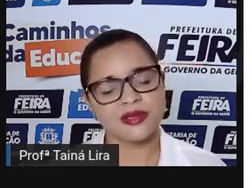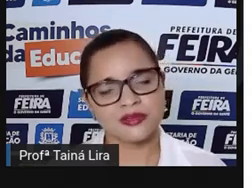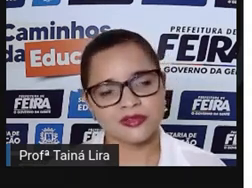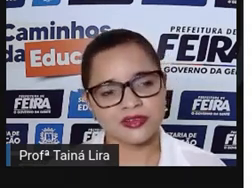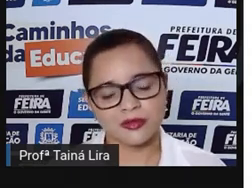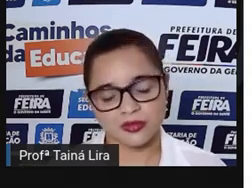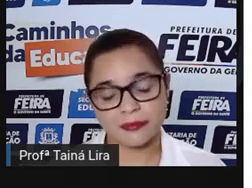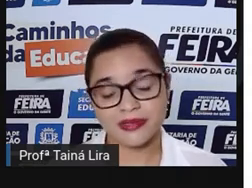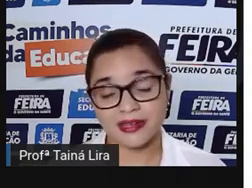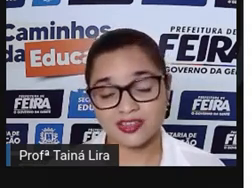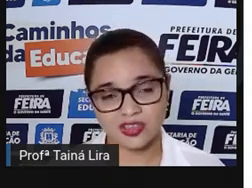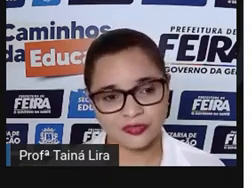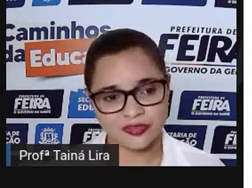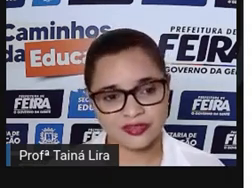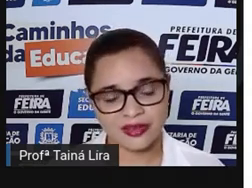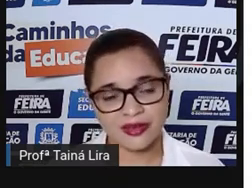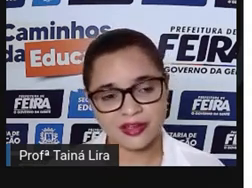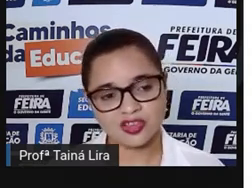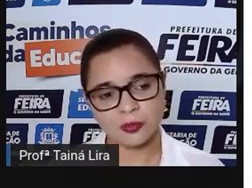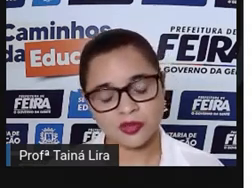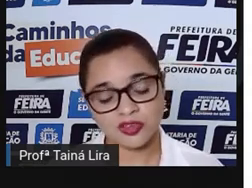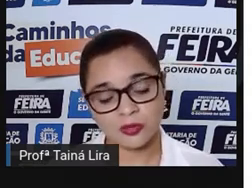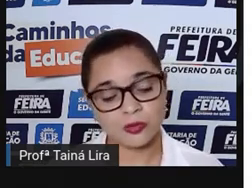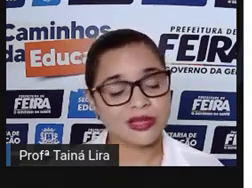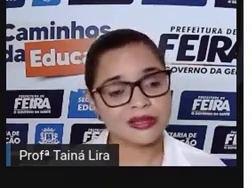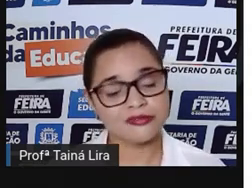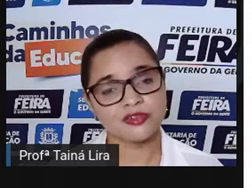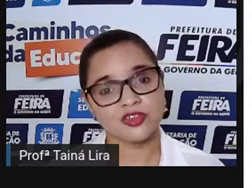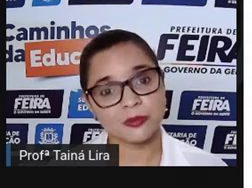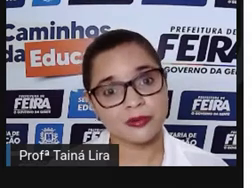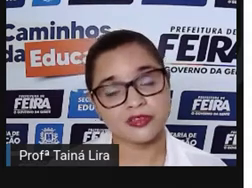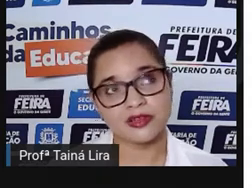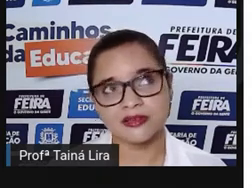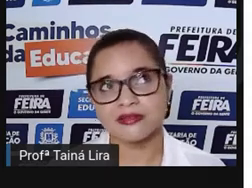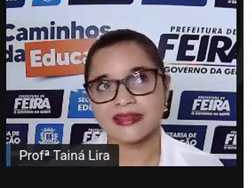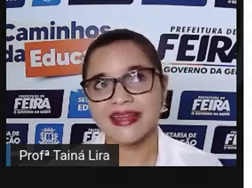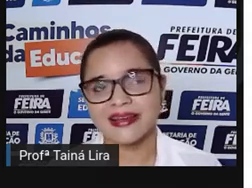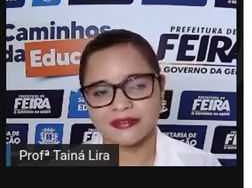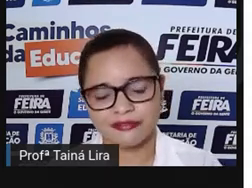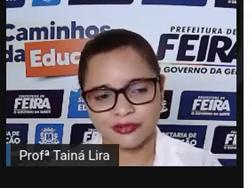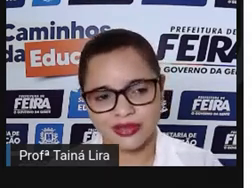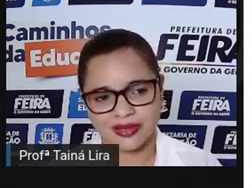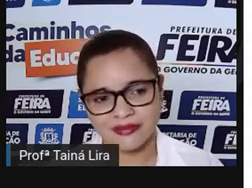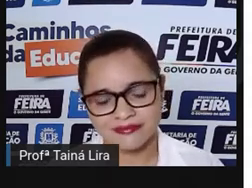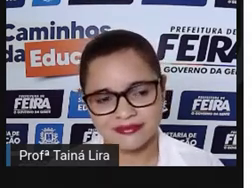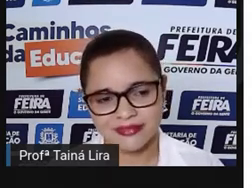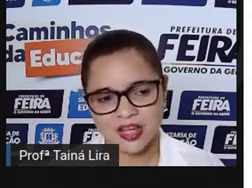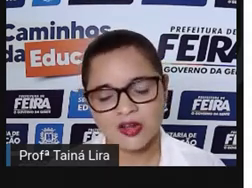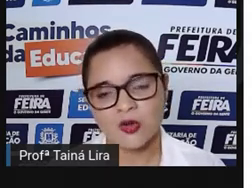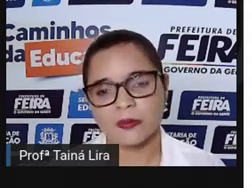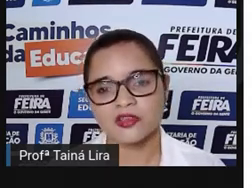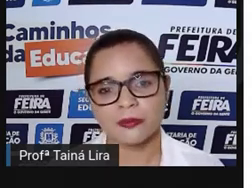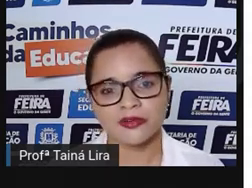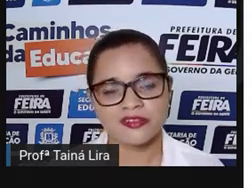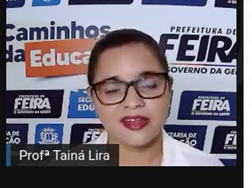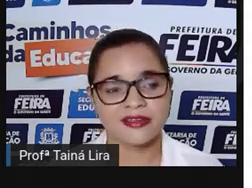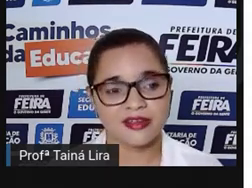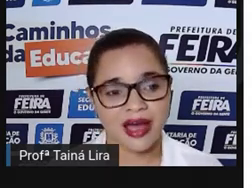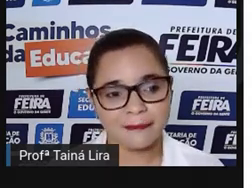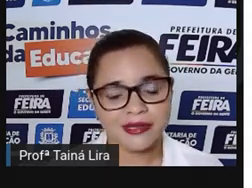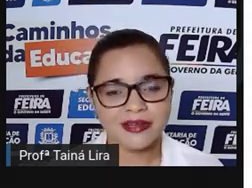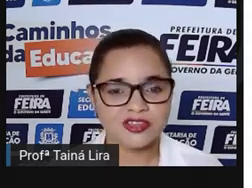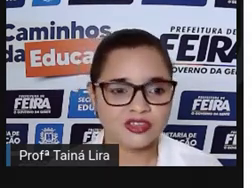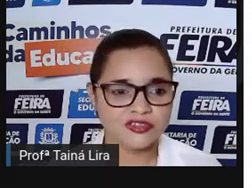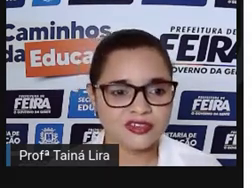os meios, né, os aplicativos, né? A gente pode, o telefone, a gente pode tanto telefonar, como a gente pode usar